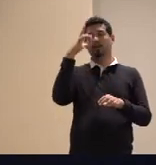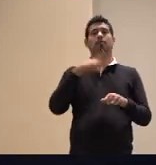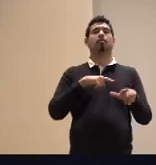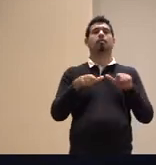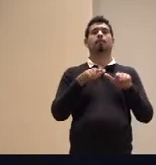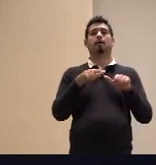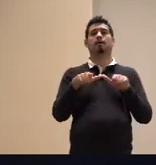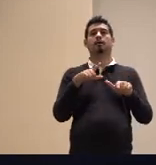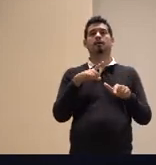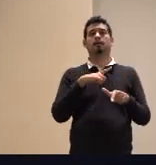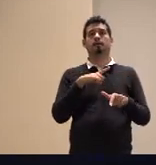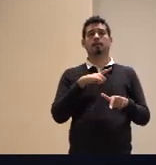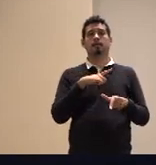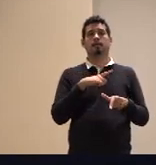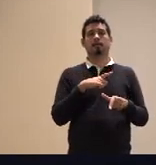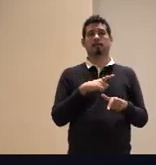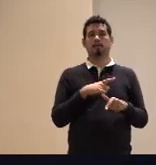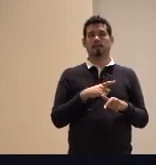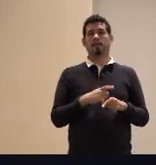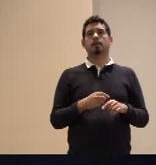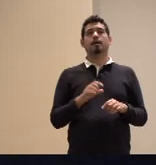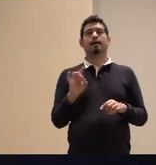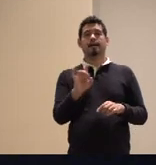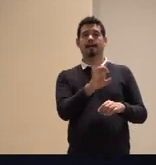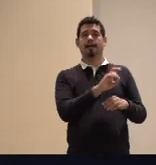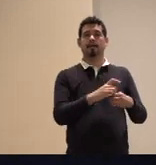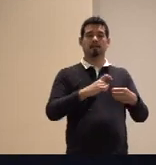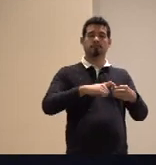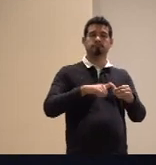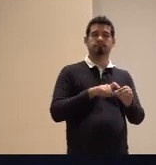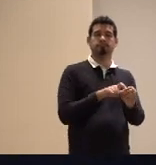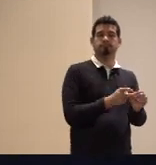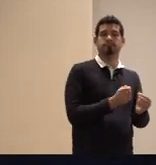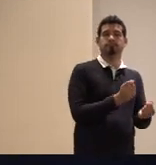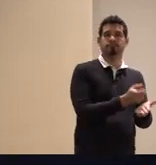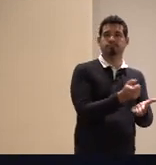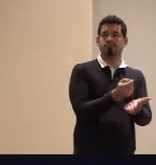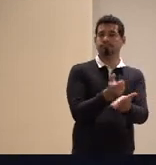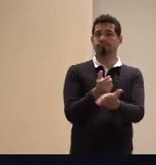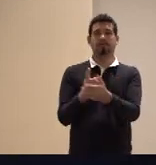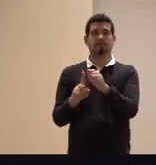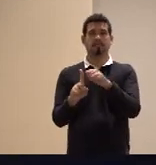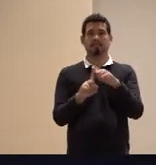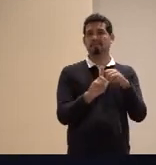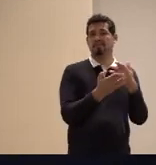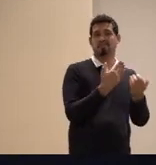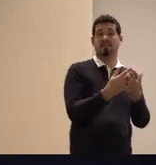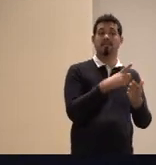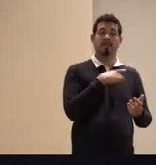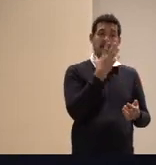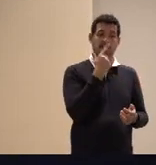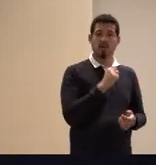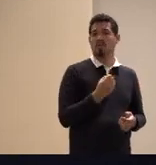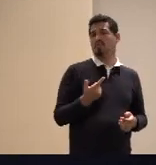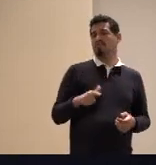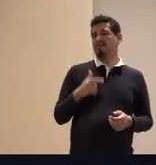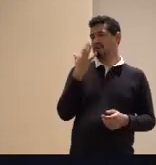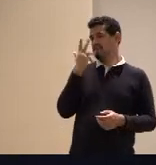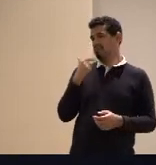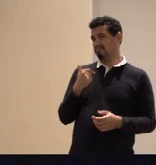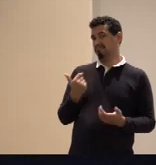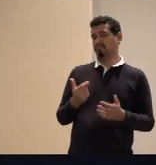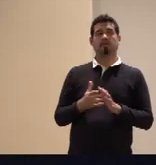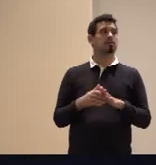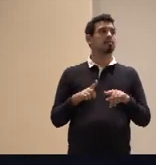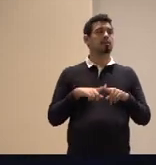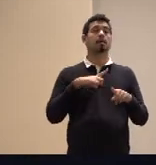que tem em cada município. Então, assim, cada município contribui mensal, independente se tem criança ou não acolhida.